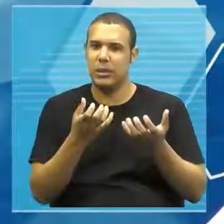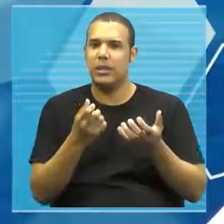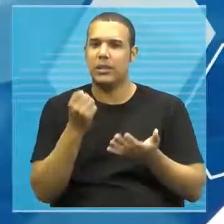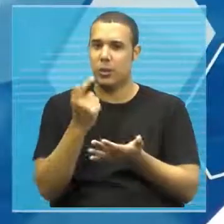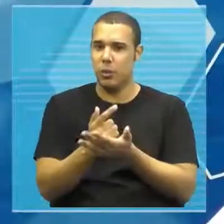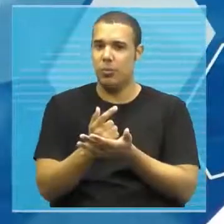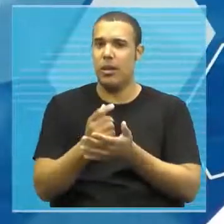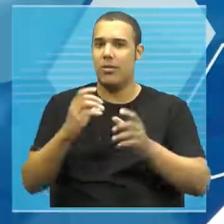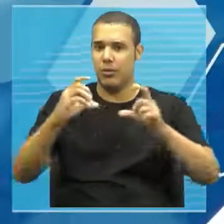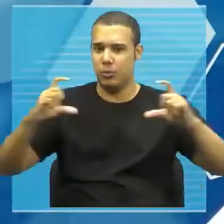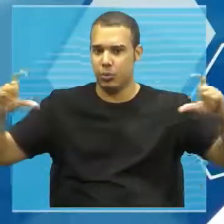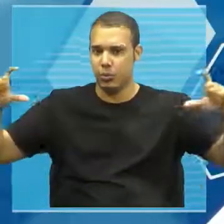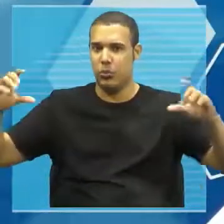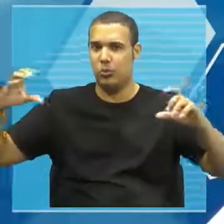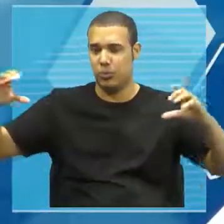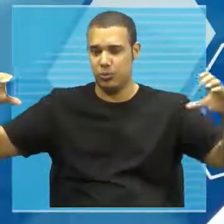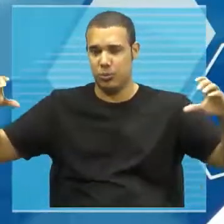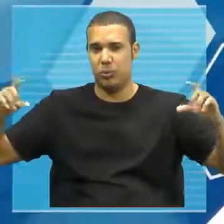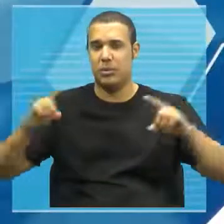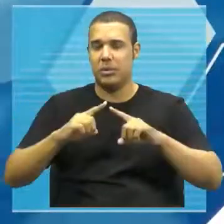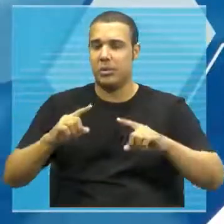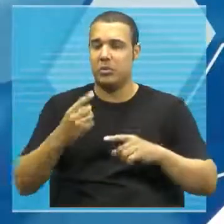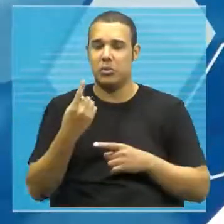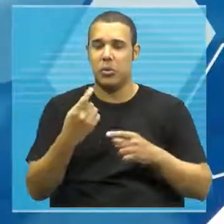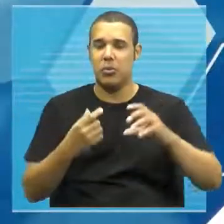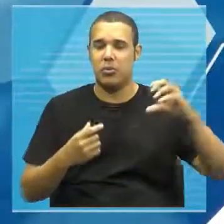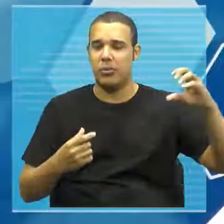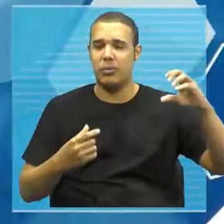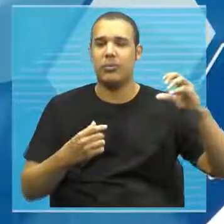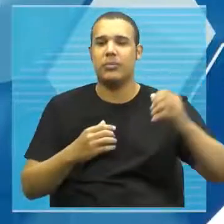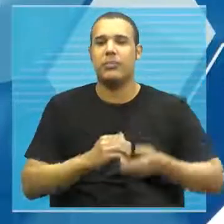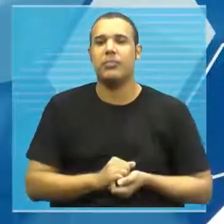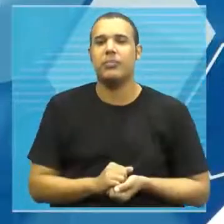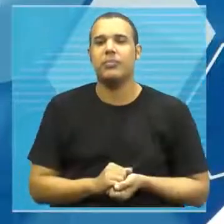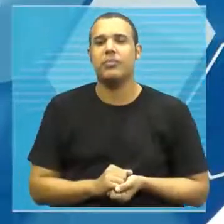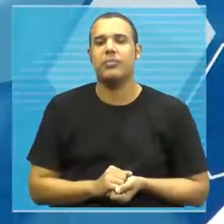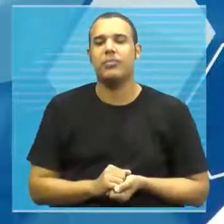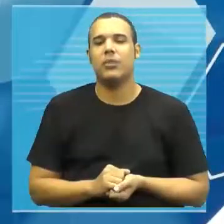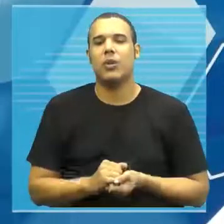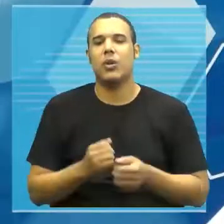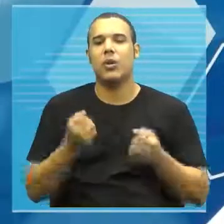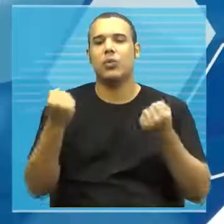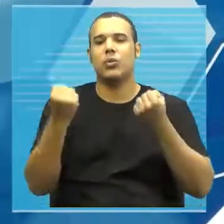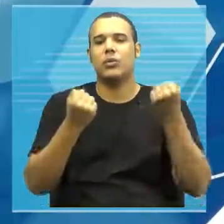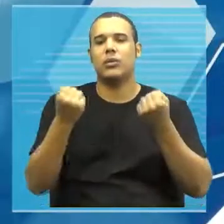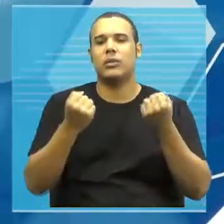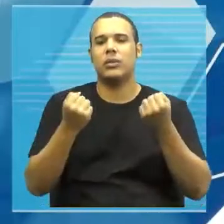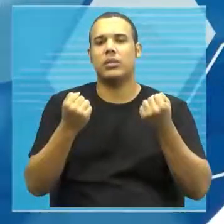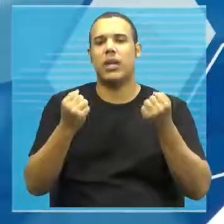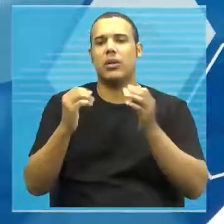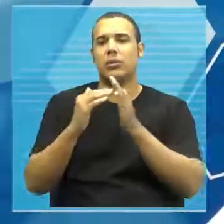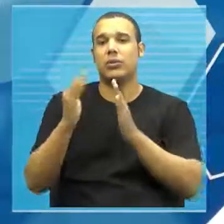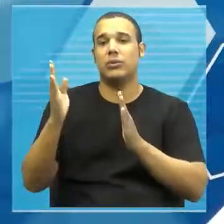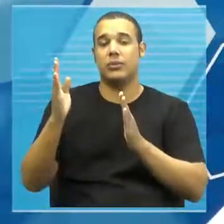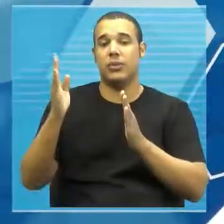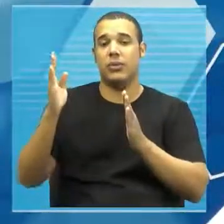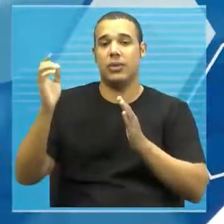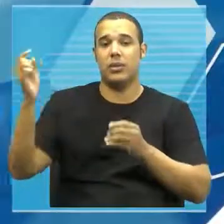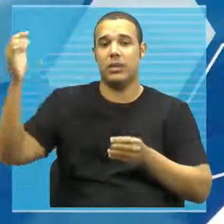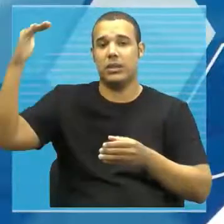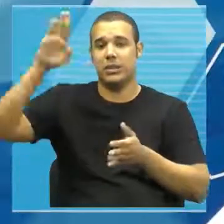o retrovisor direito que loucura os carros importados que chegavam aqui no Brasil